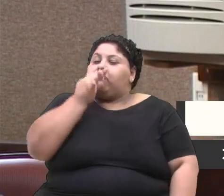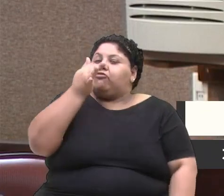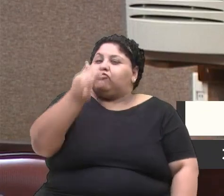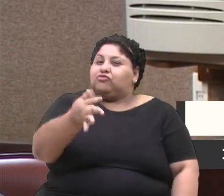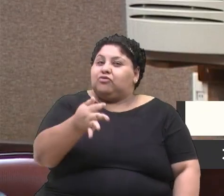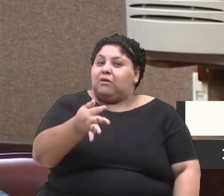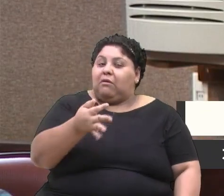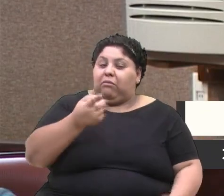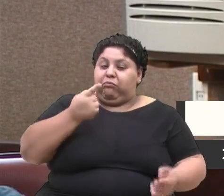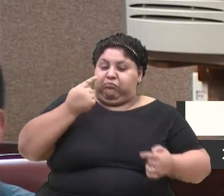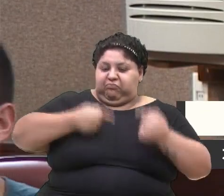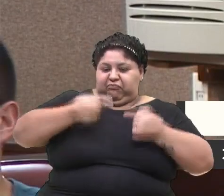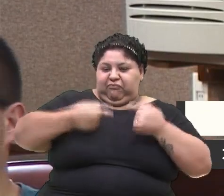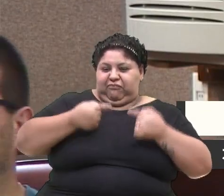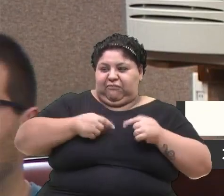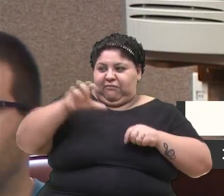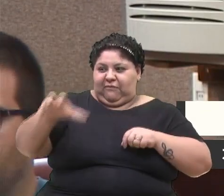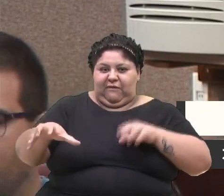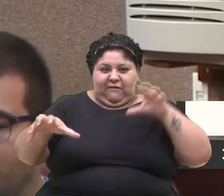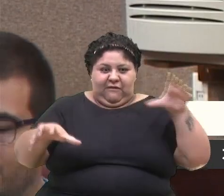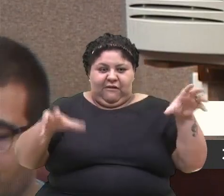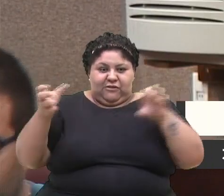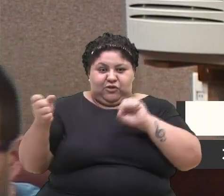disputa, parece, entre os poderes.